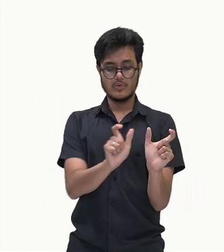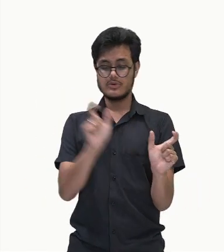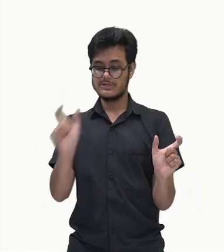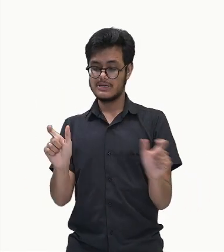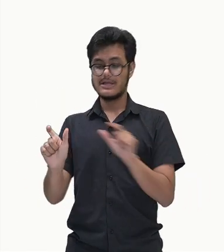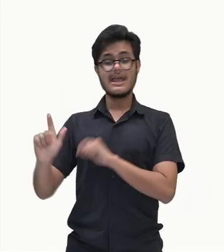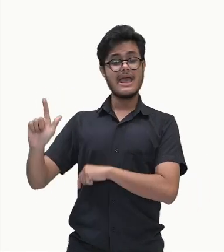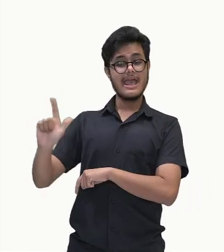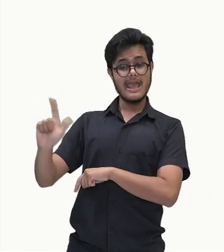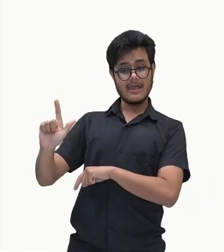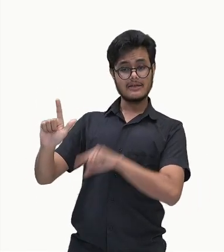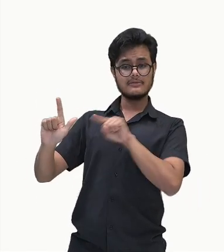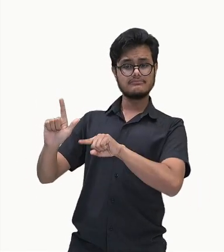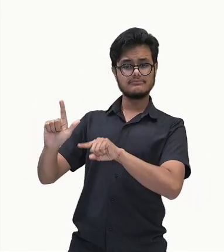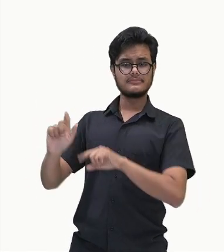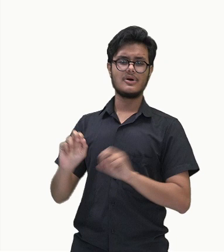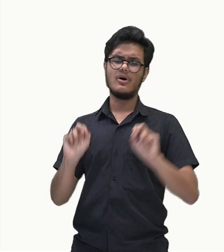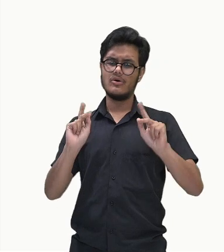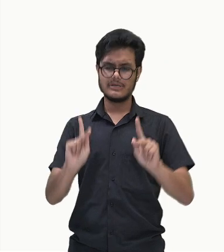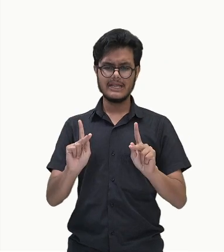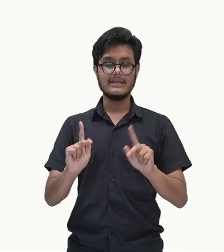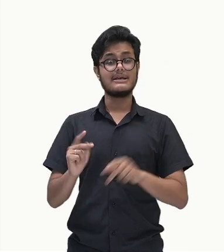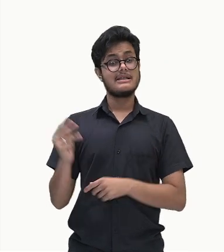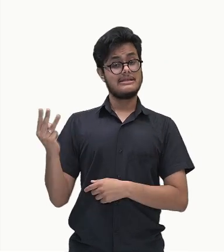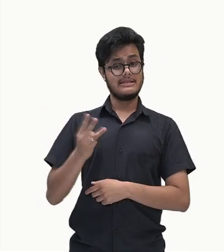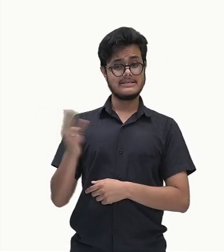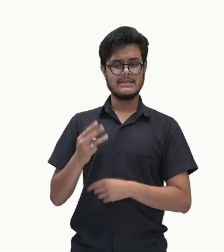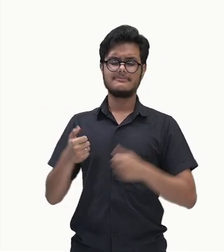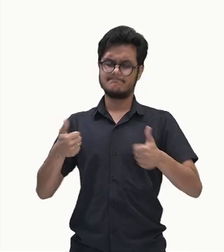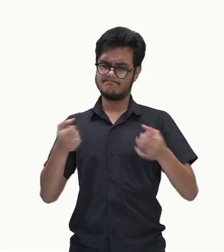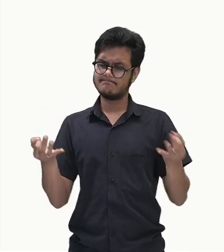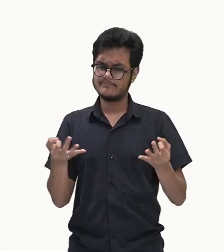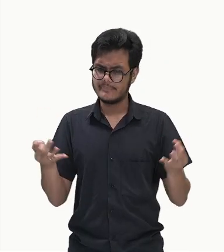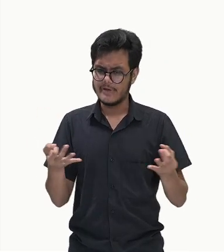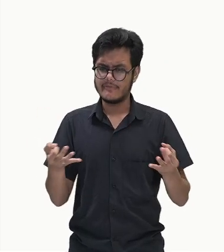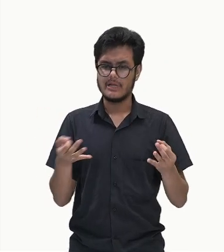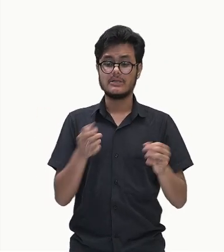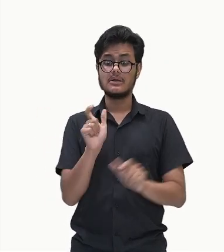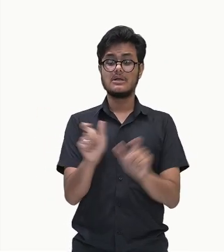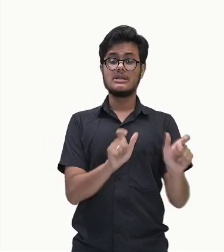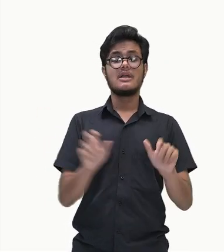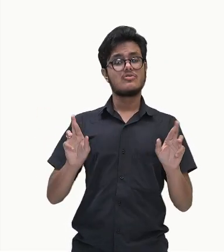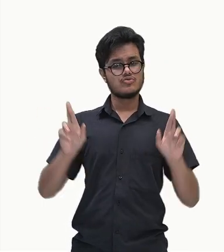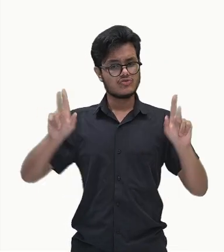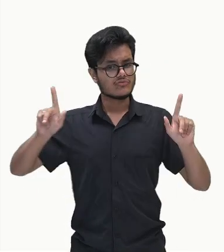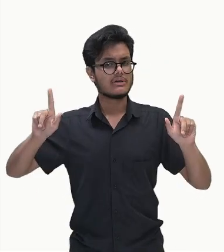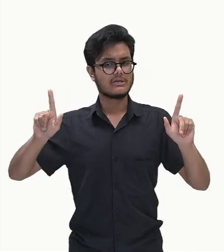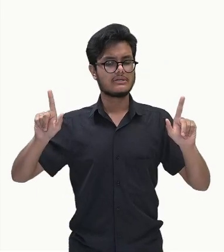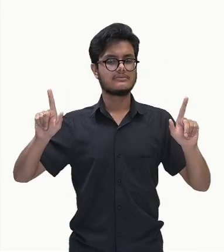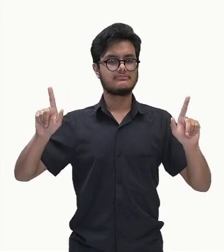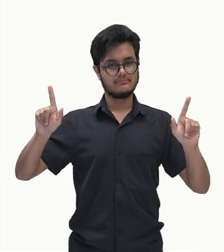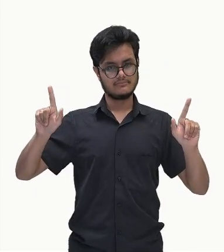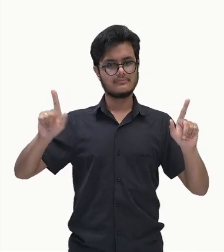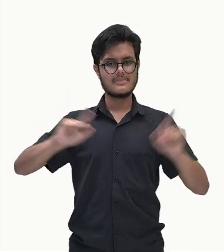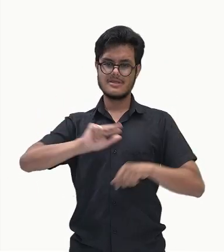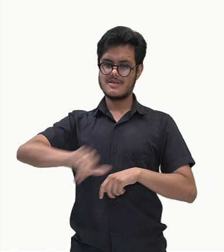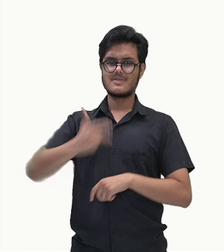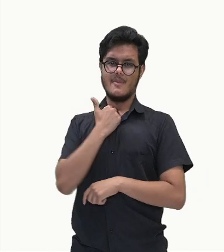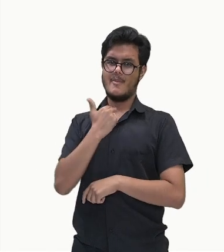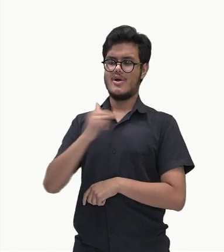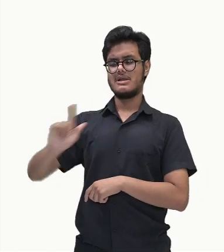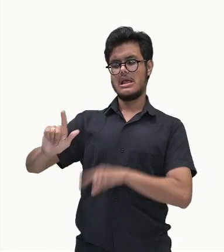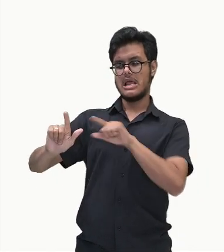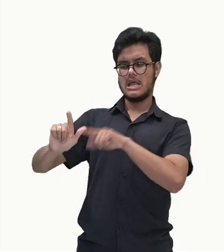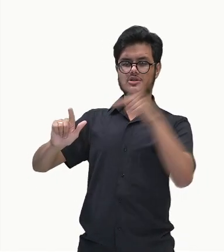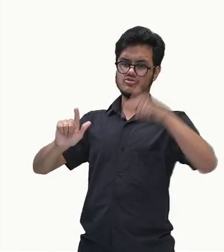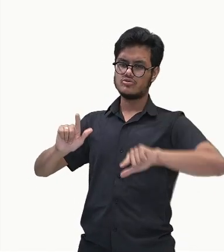Então como a letra L é a terceira letra e as letras são distintas as outras duas letras não podem ser